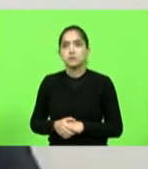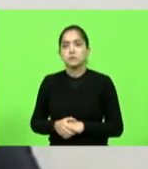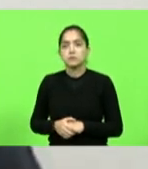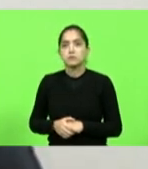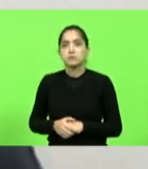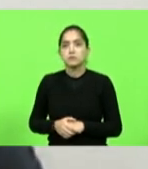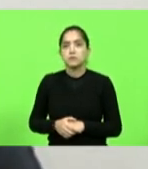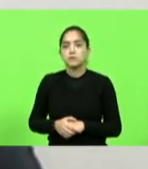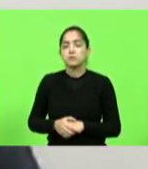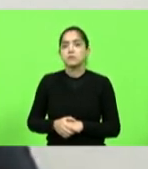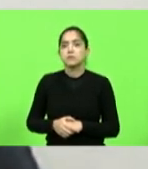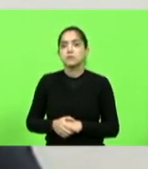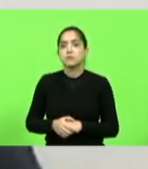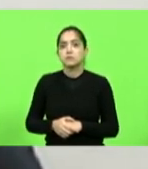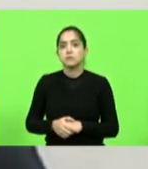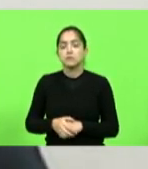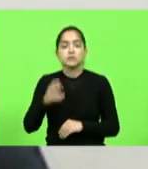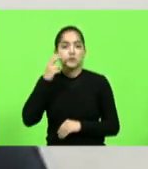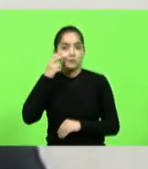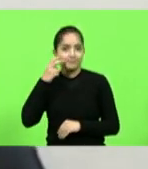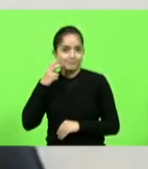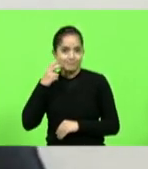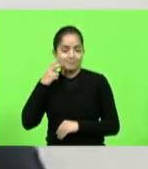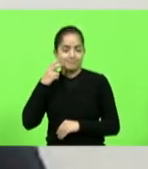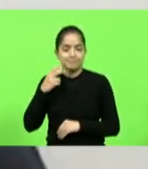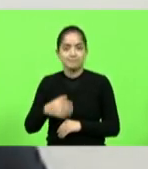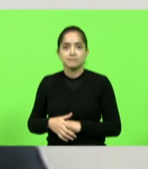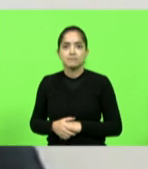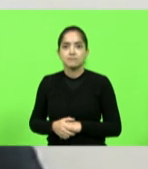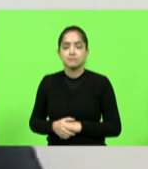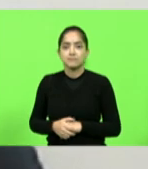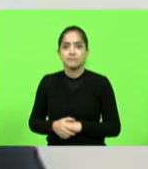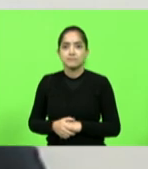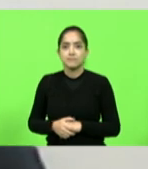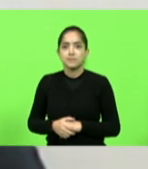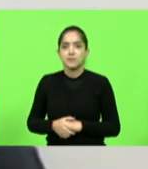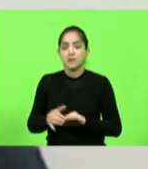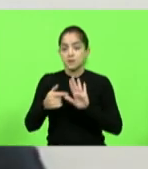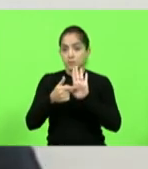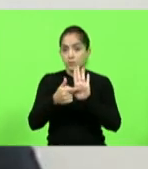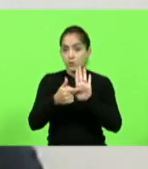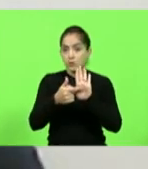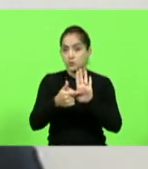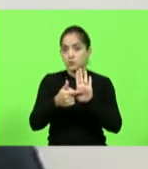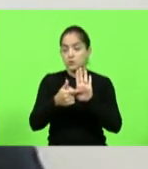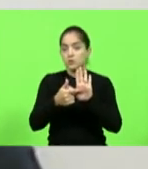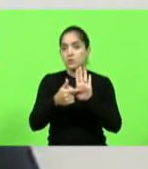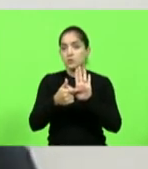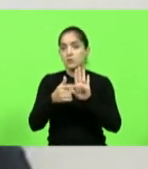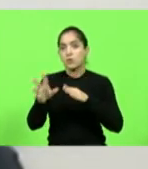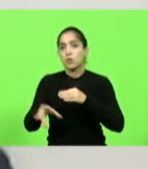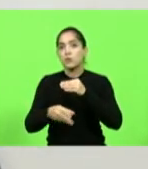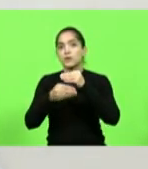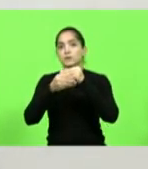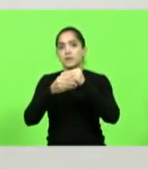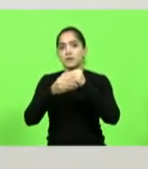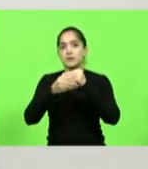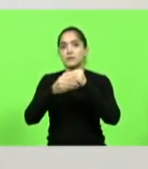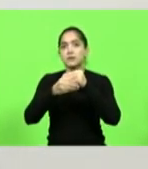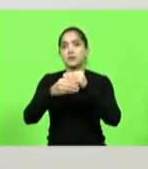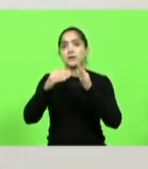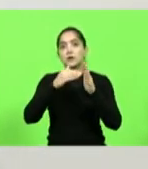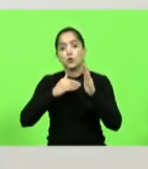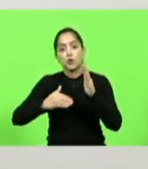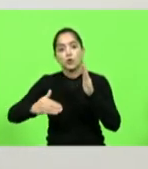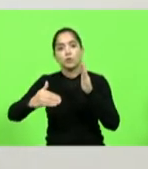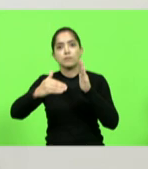Luiz Fernando Vampiro, né, colocou agora como uma emenda global substitutiva,